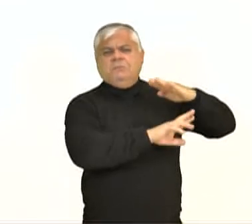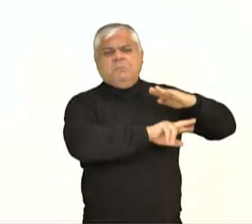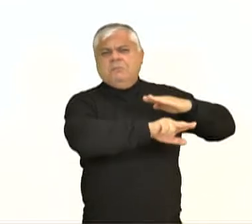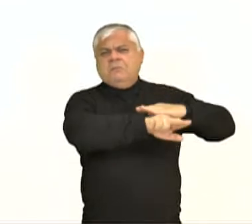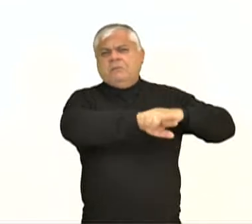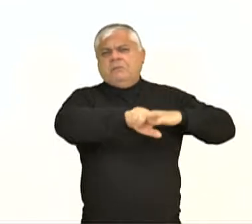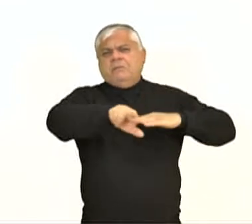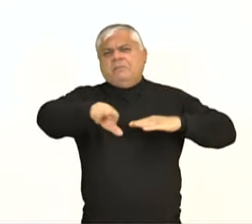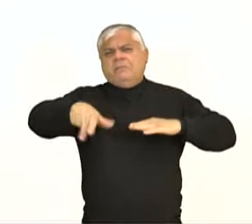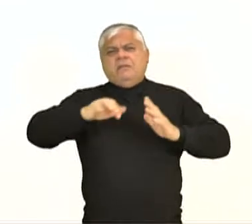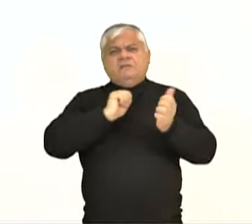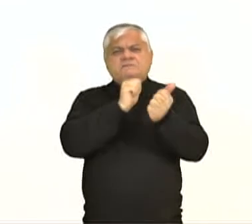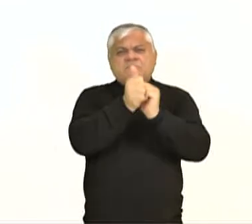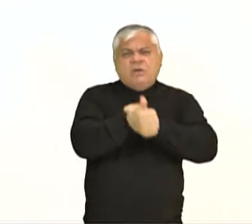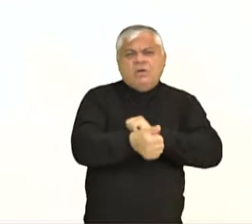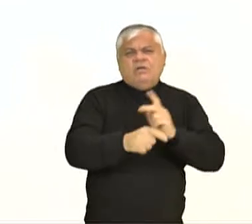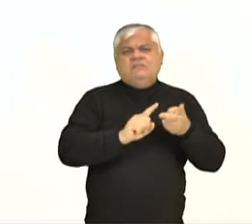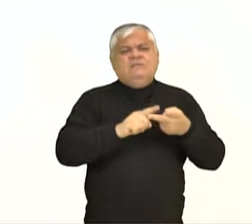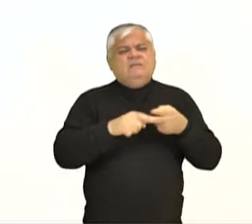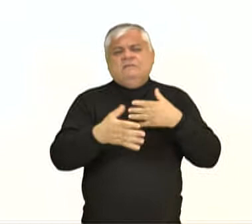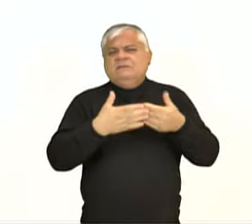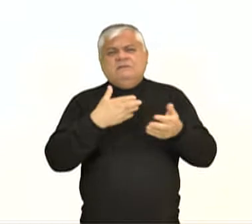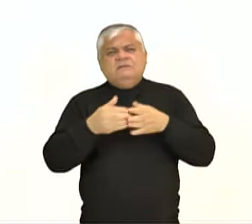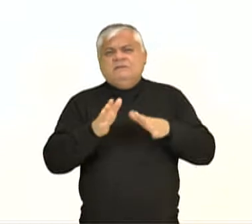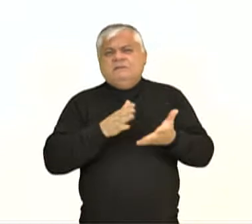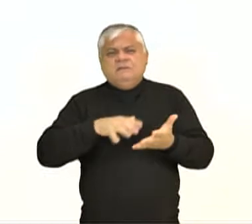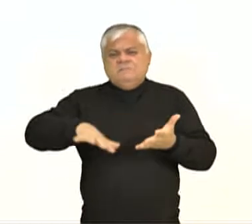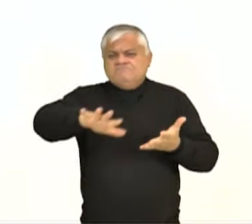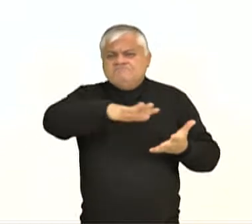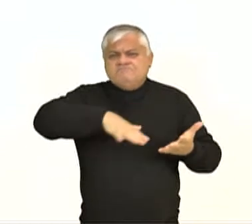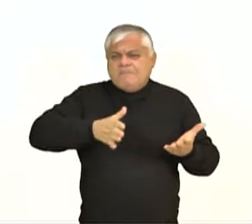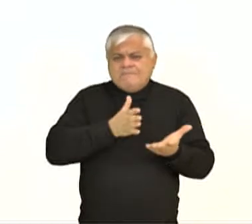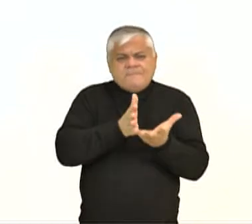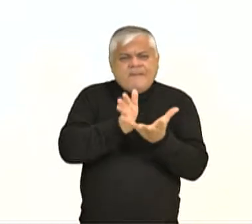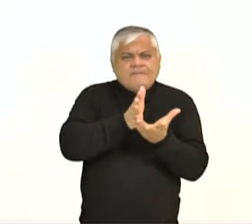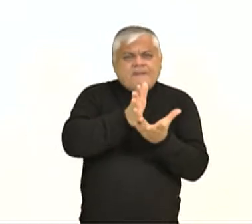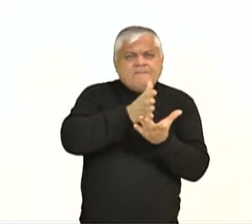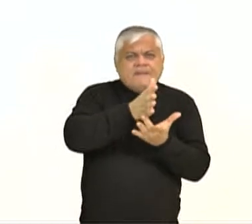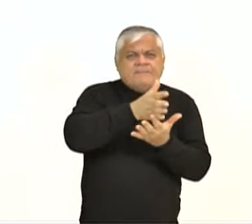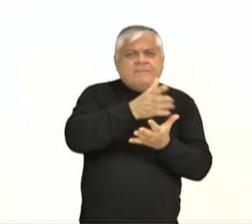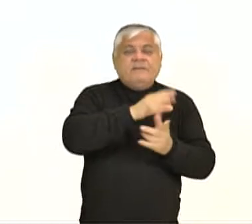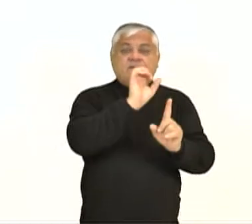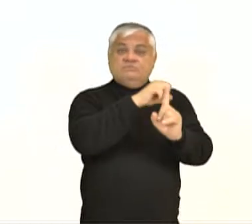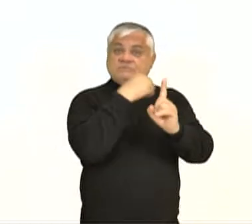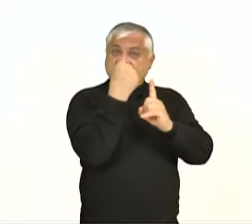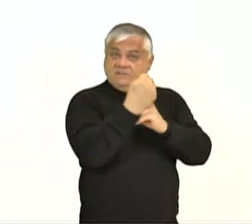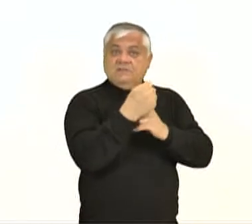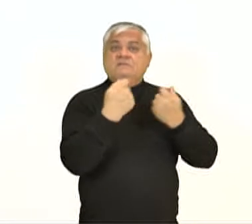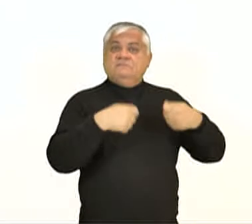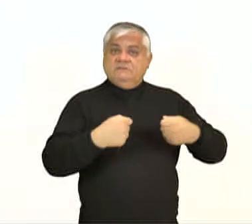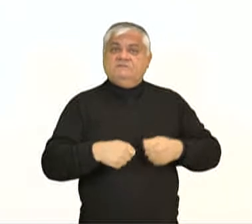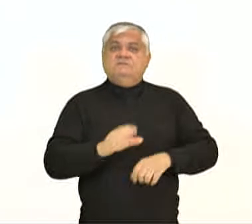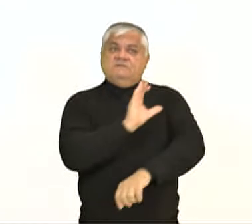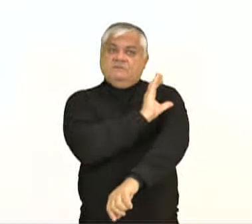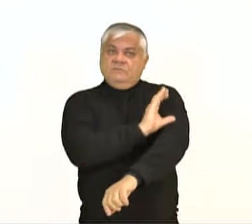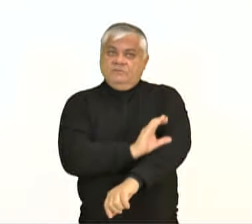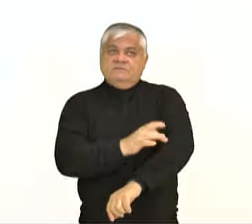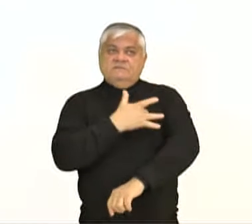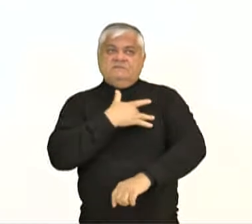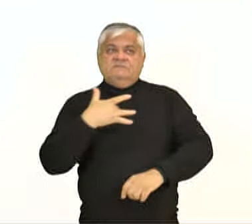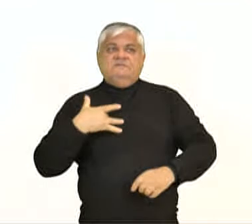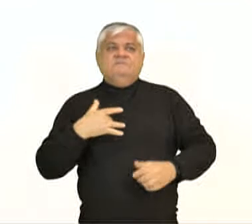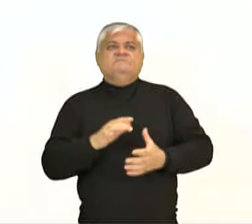né, no esporte. Nós precisamos ter comportamentos saudáveis na sociedade. Veja o quanto isso é importante,